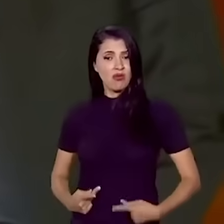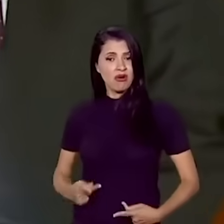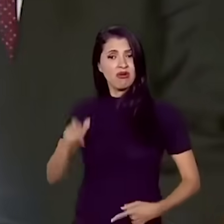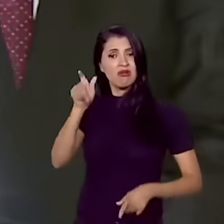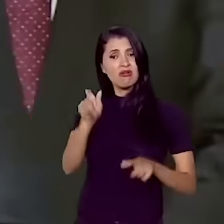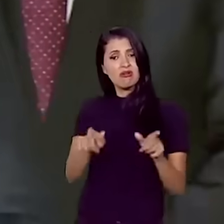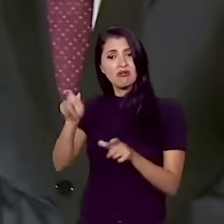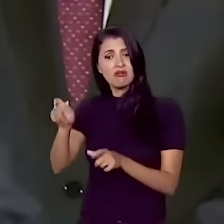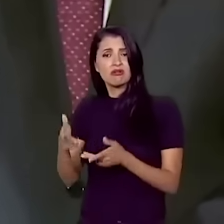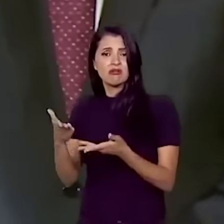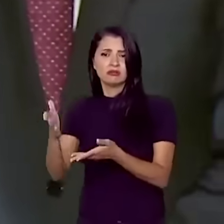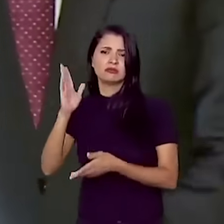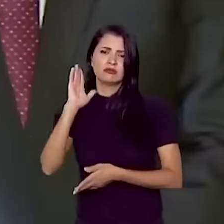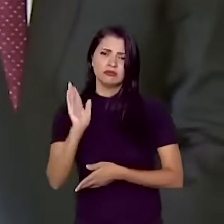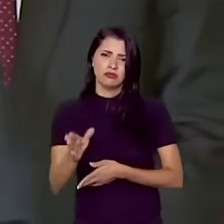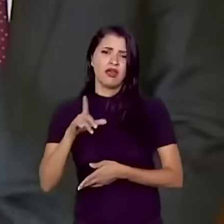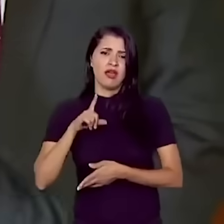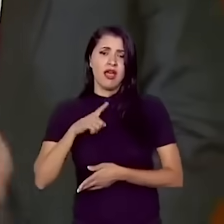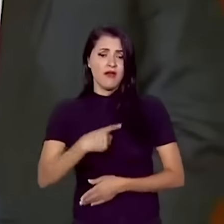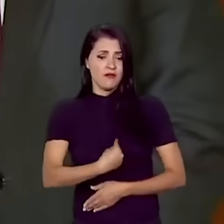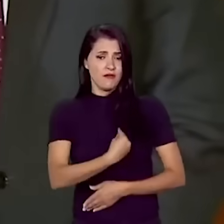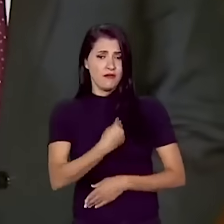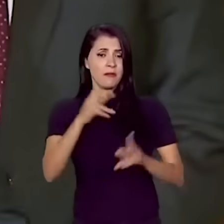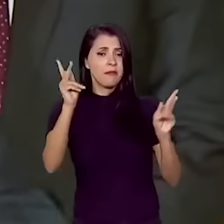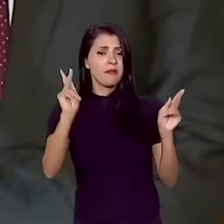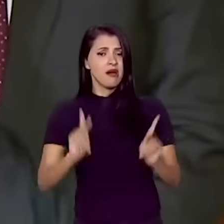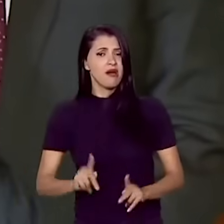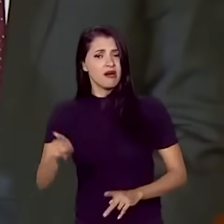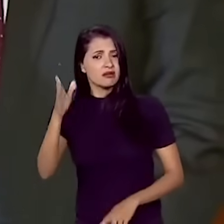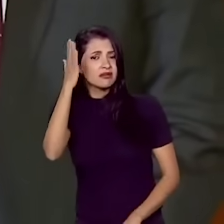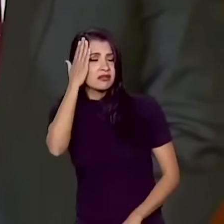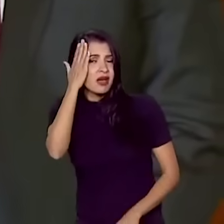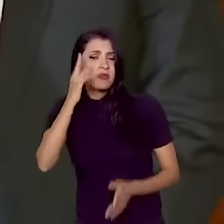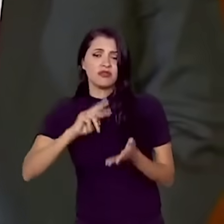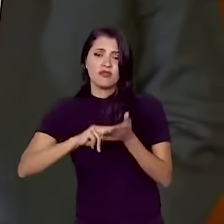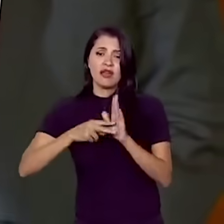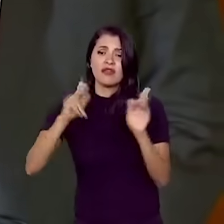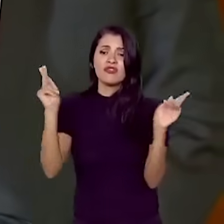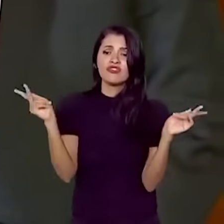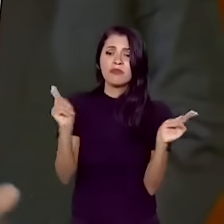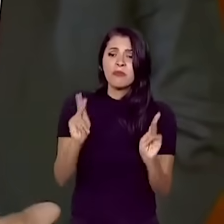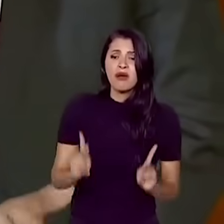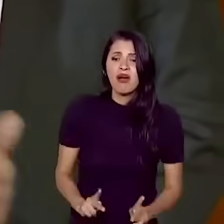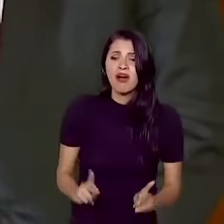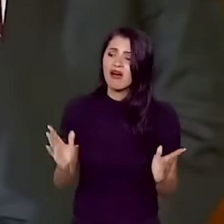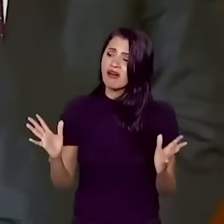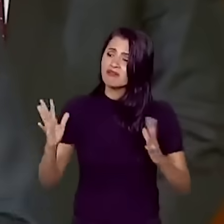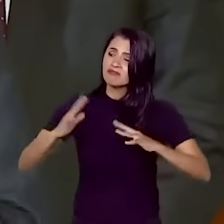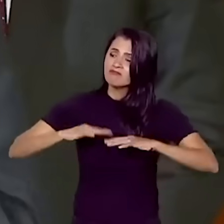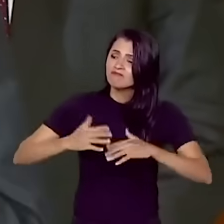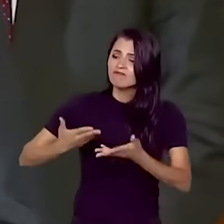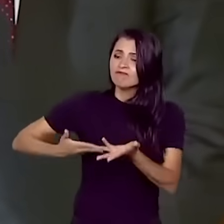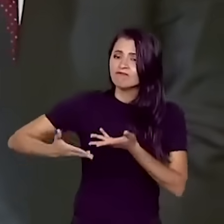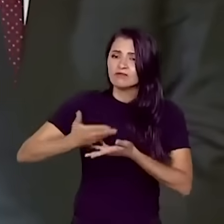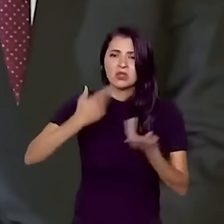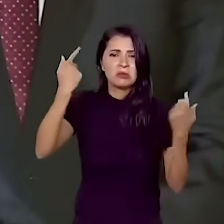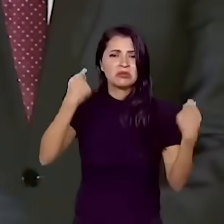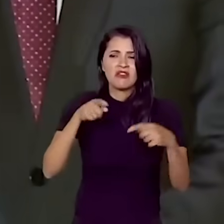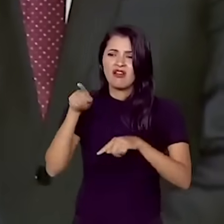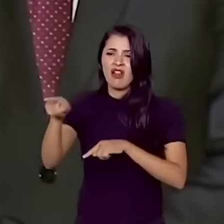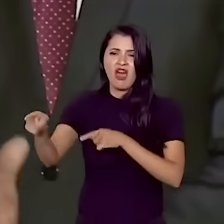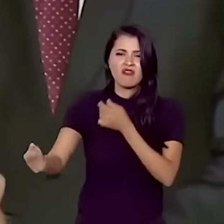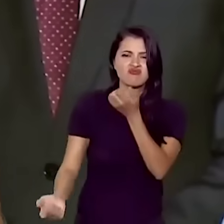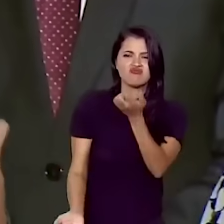que já viveram em paz, que sabem o que é a paz, que sabem o que é a harmonia e não precisava viver no inferno